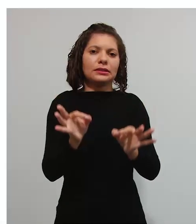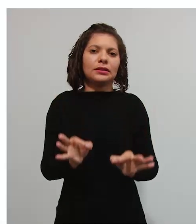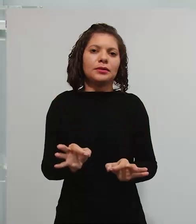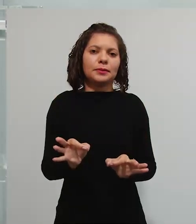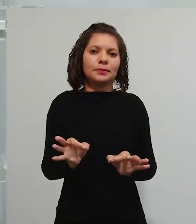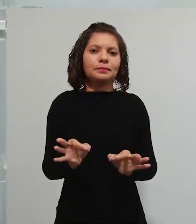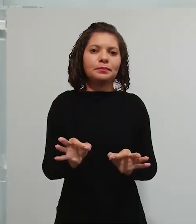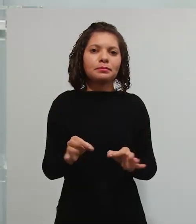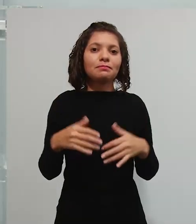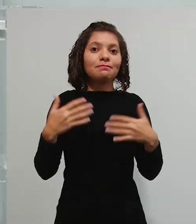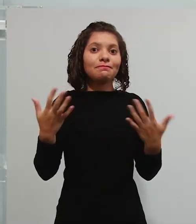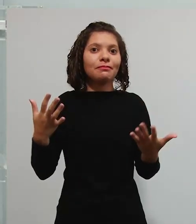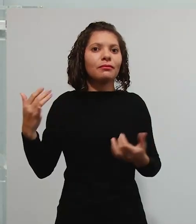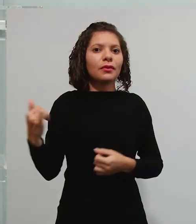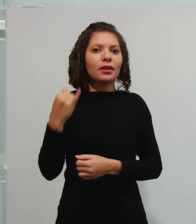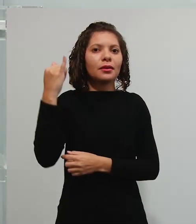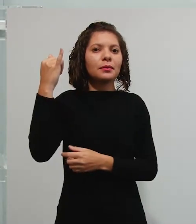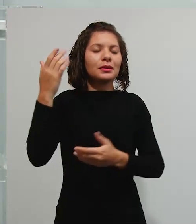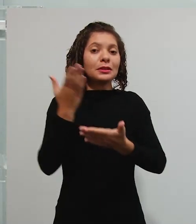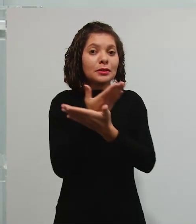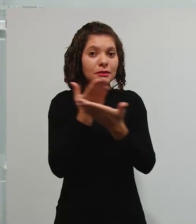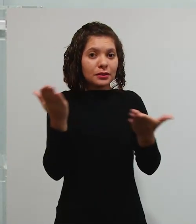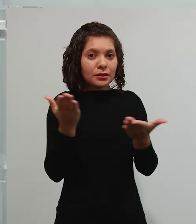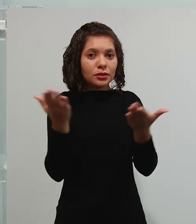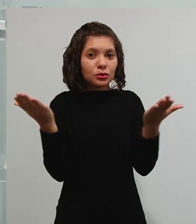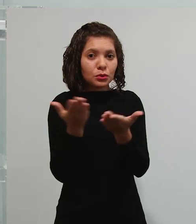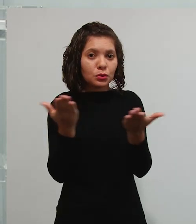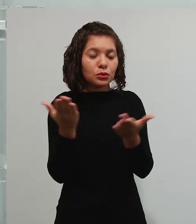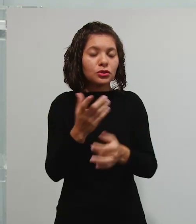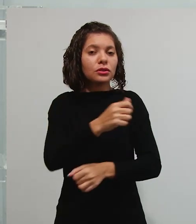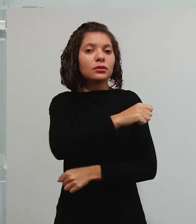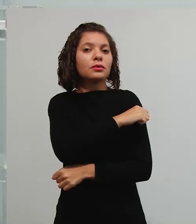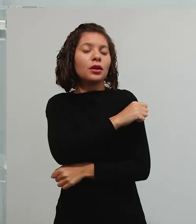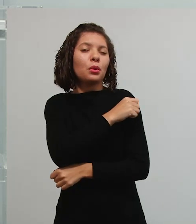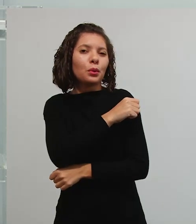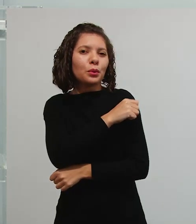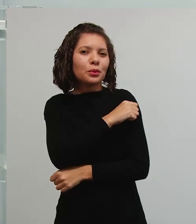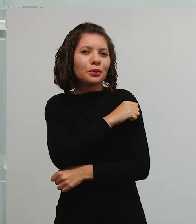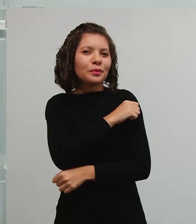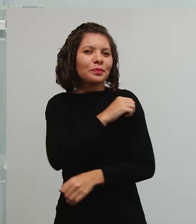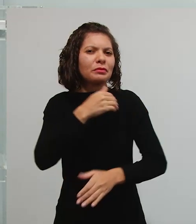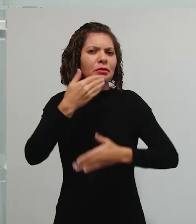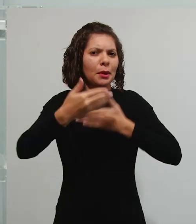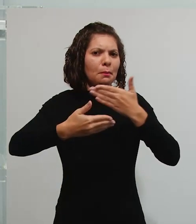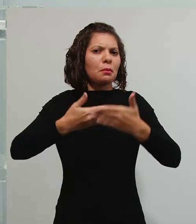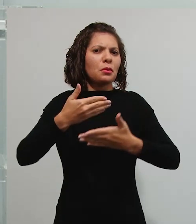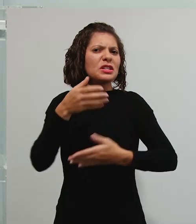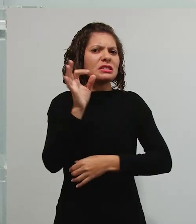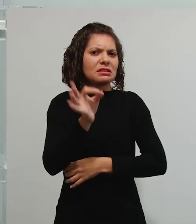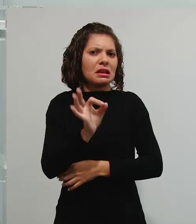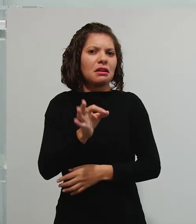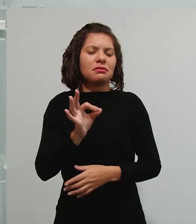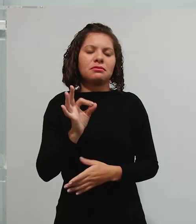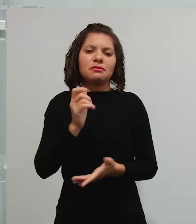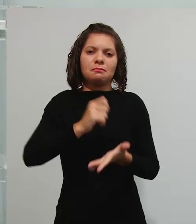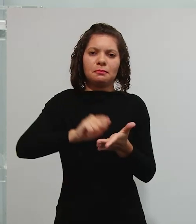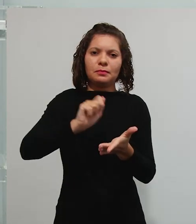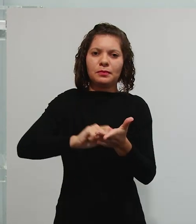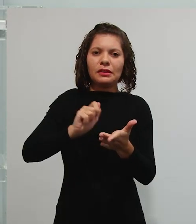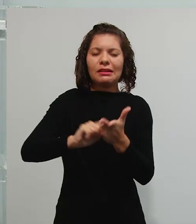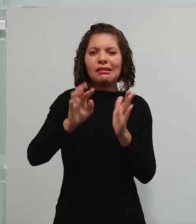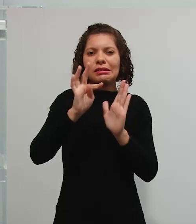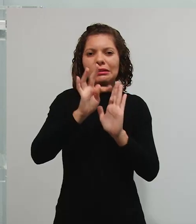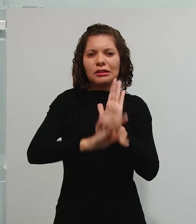estabelecida. Isso é muito importante para você que está aqui na qualidade de aluno, que vai precisar escrever textos de diversos